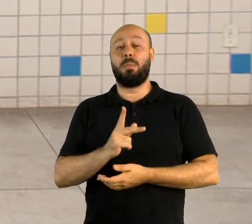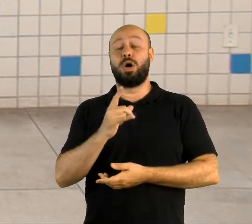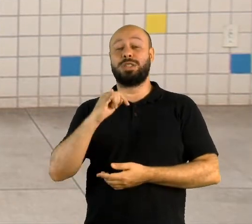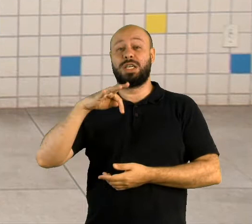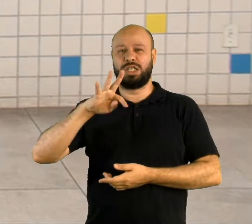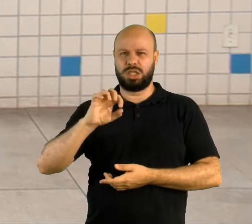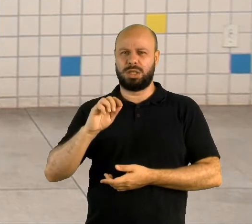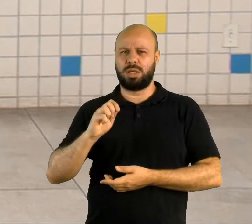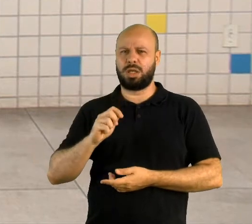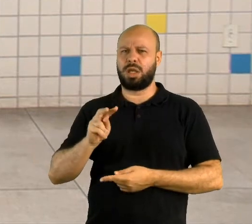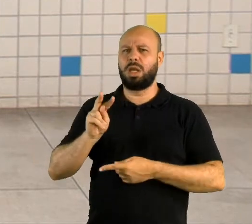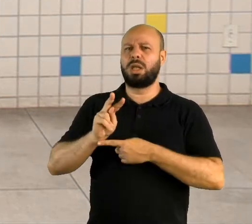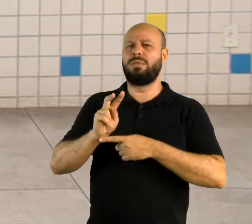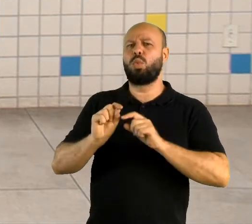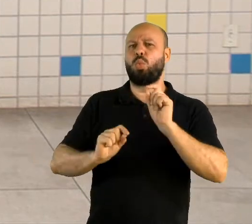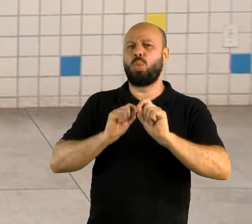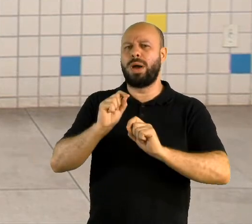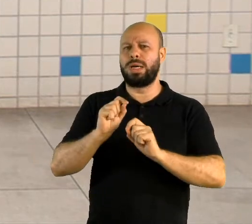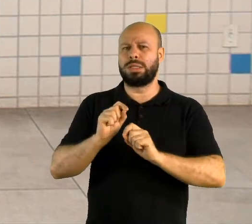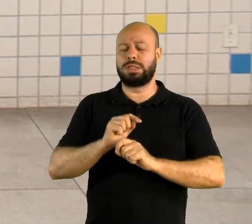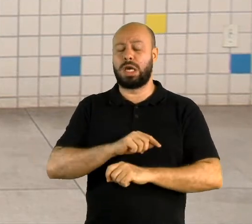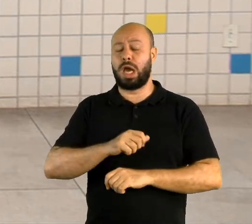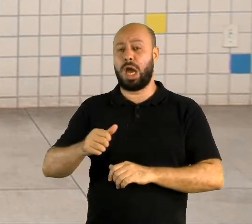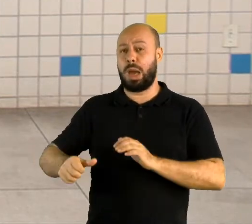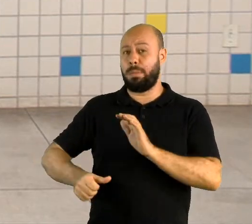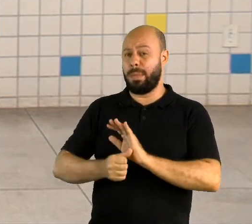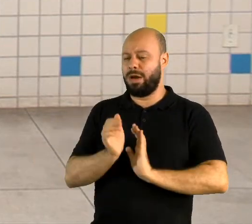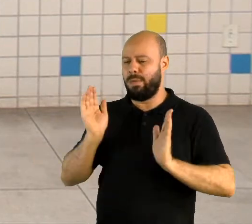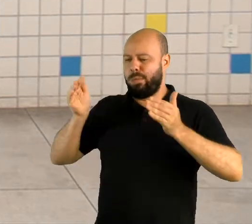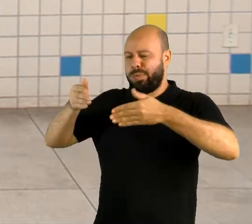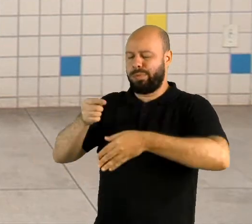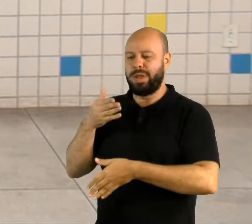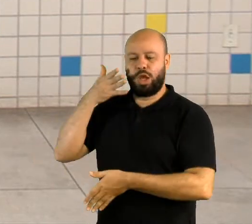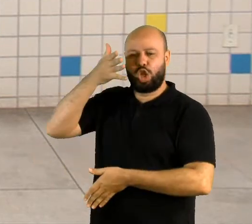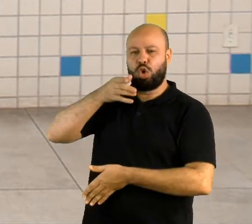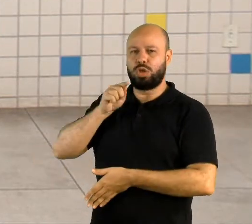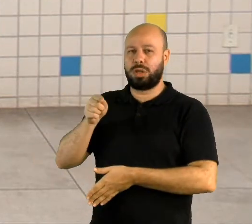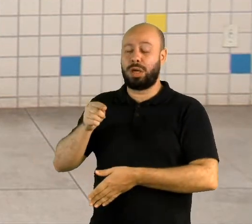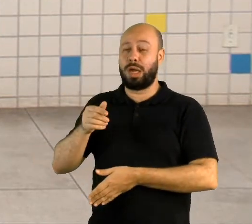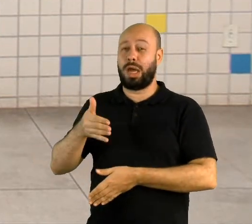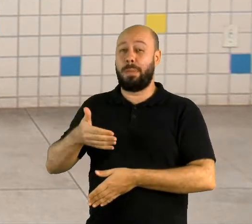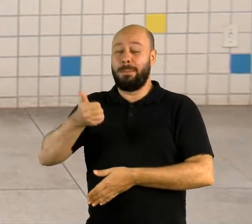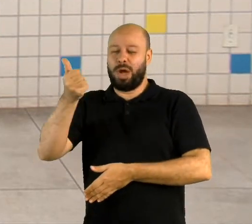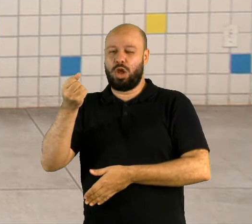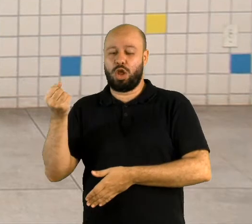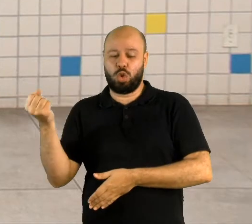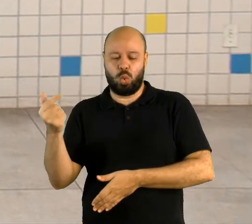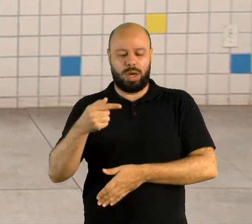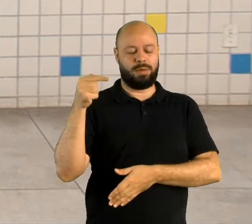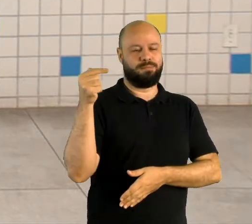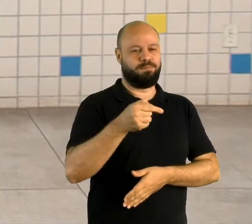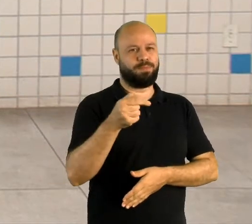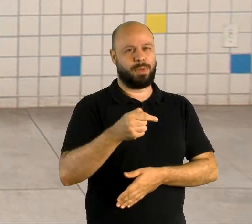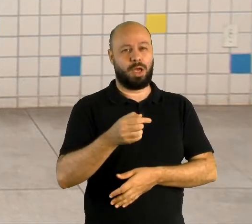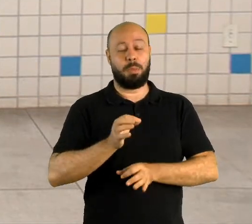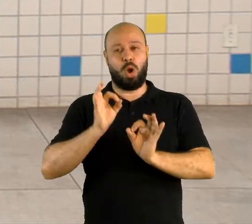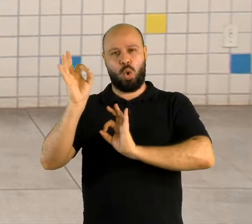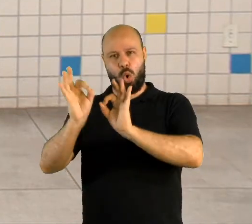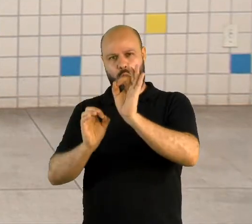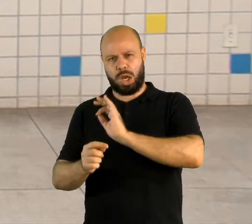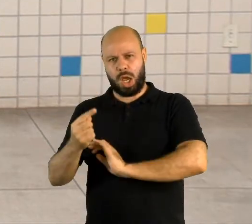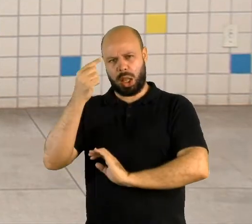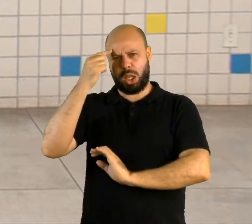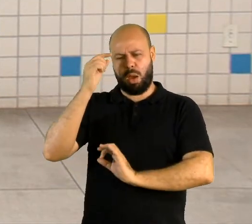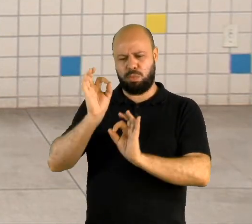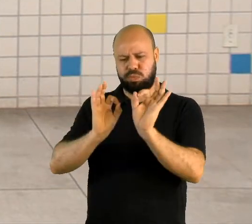discurso deve prevalecer sobre o segundo. É mais importante organizar bem as ideias e